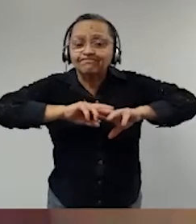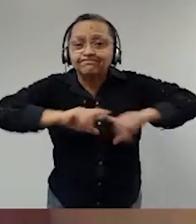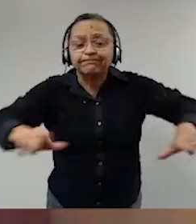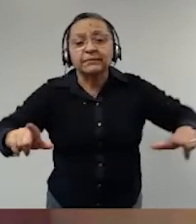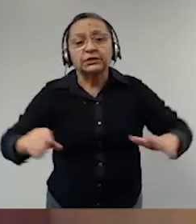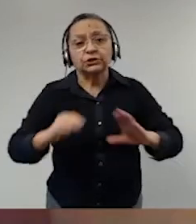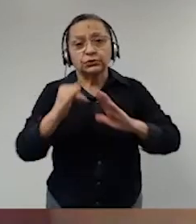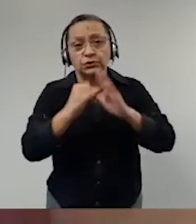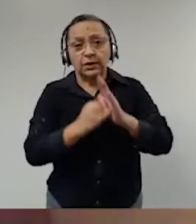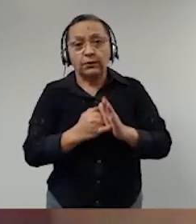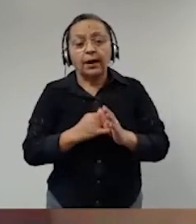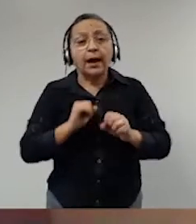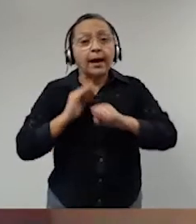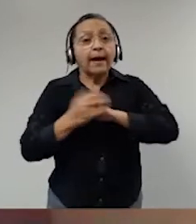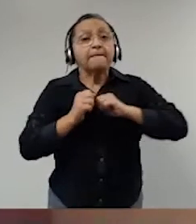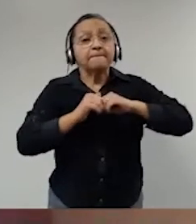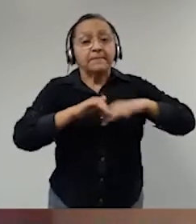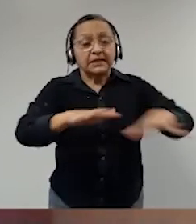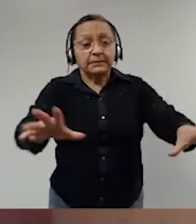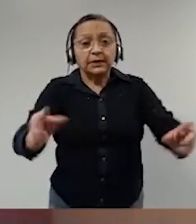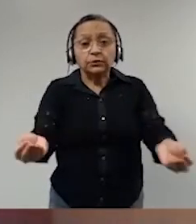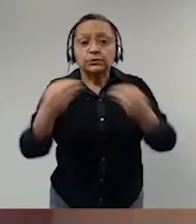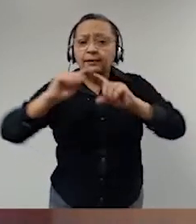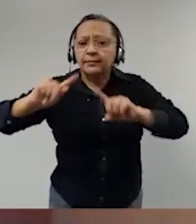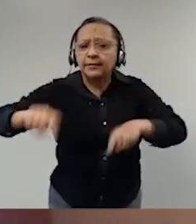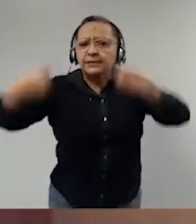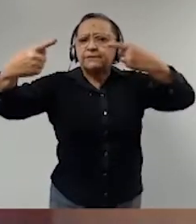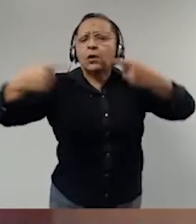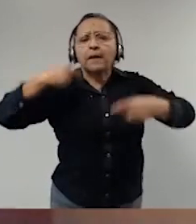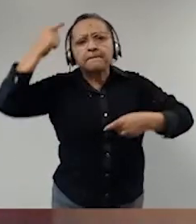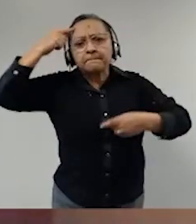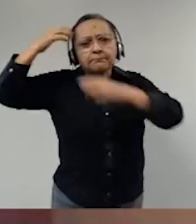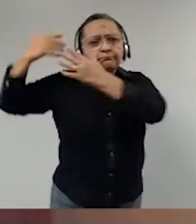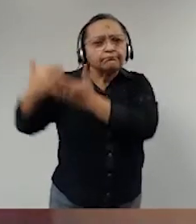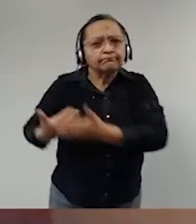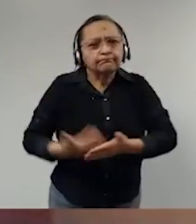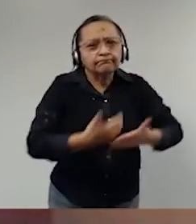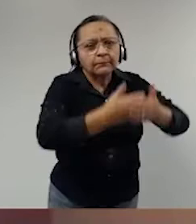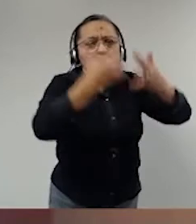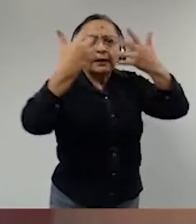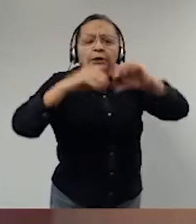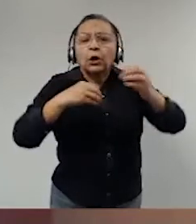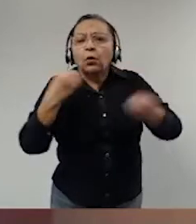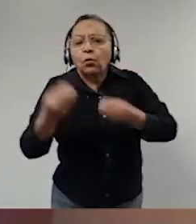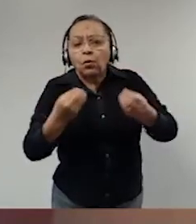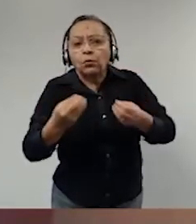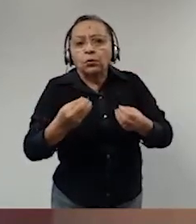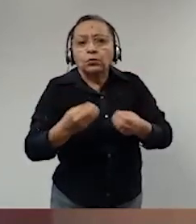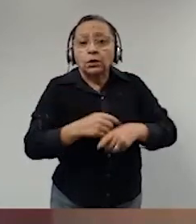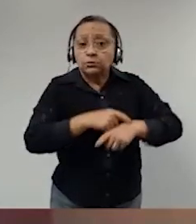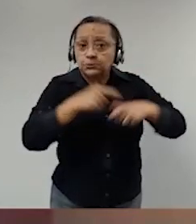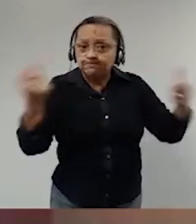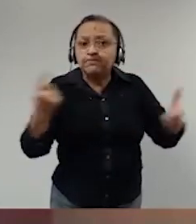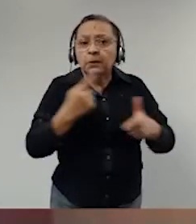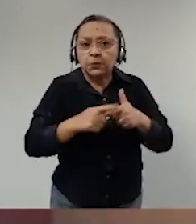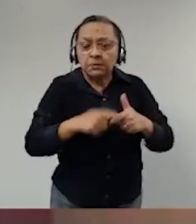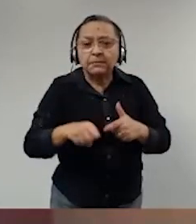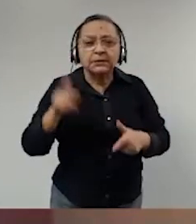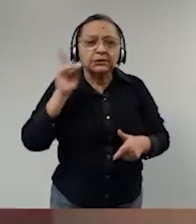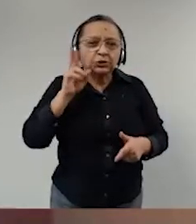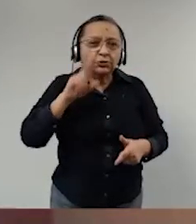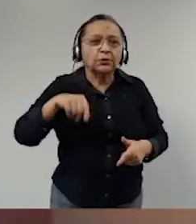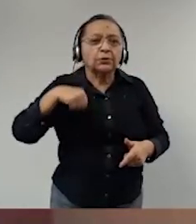pandemia, portanto, nos desafia a pensar os grandes problemas históricos que o Brasil, como já disse aqui,